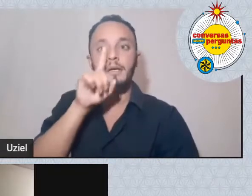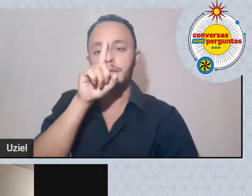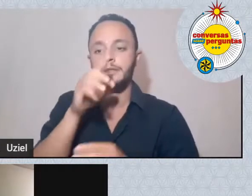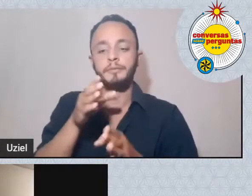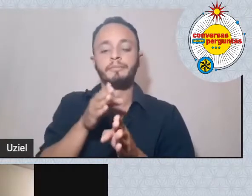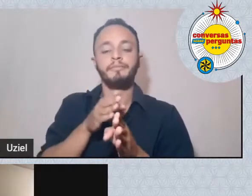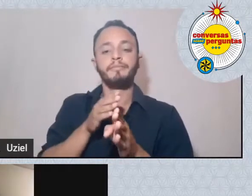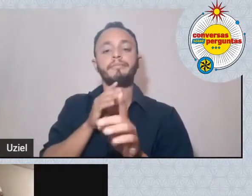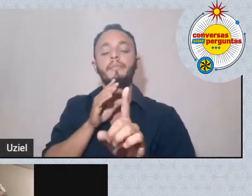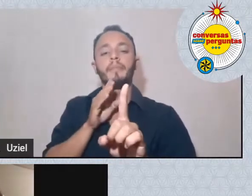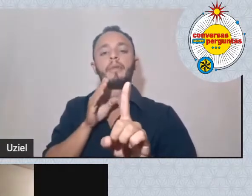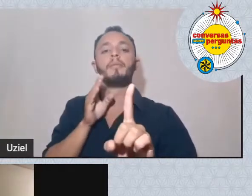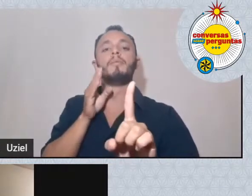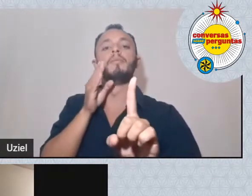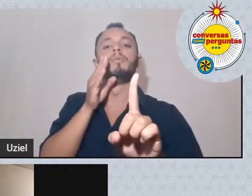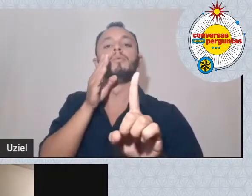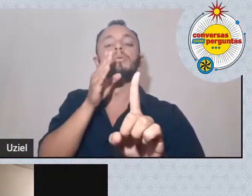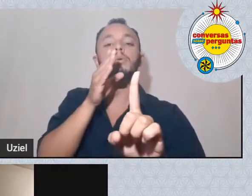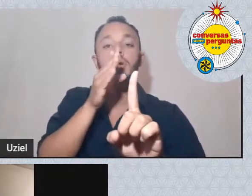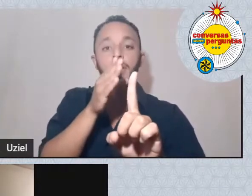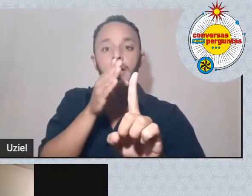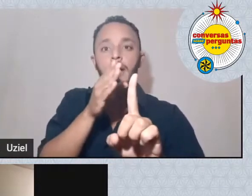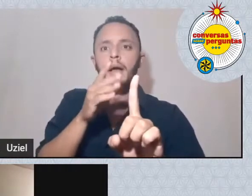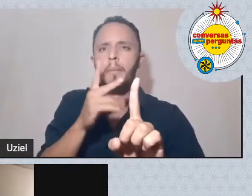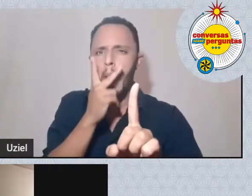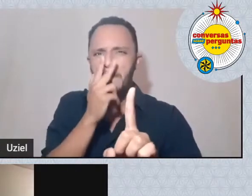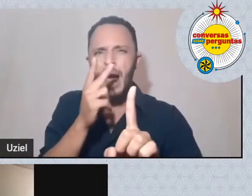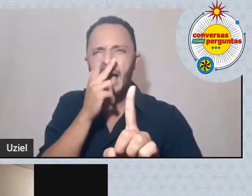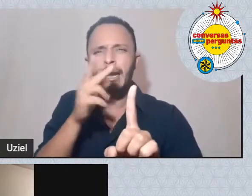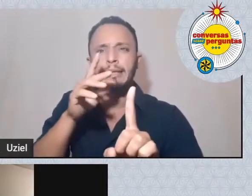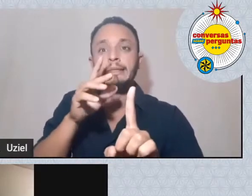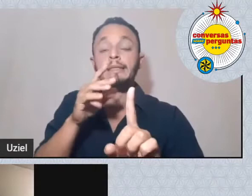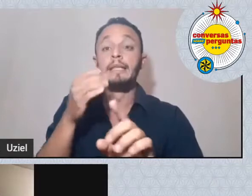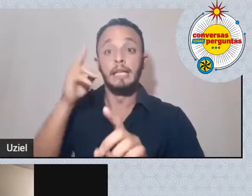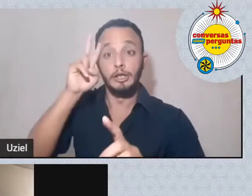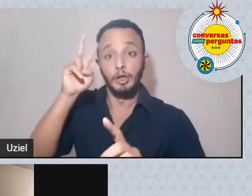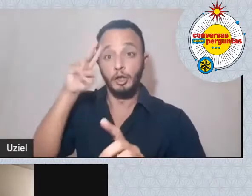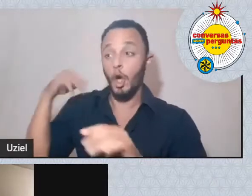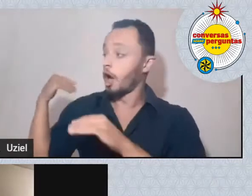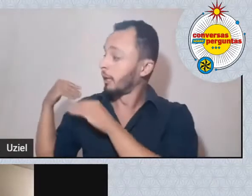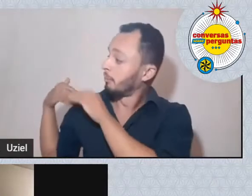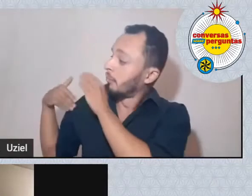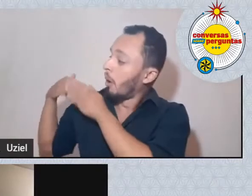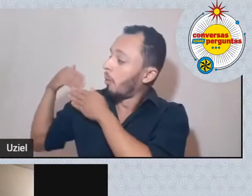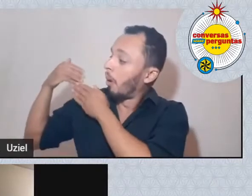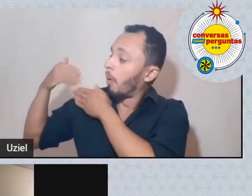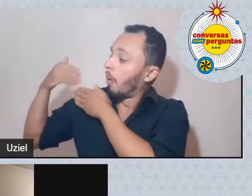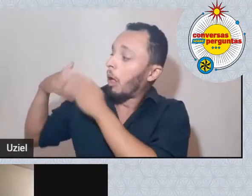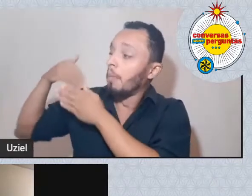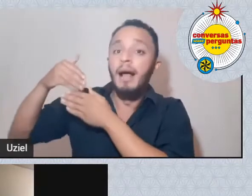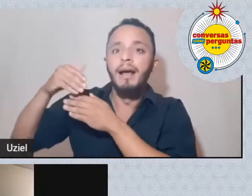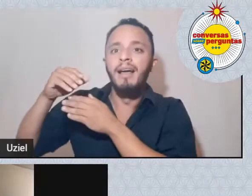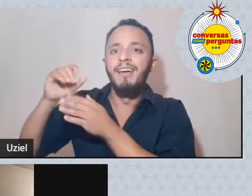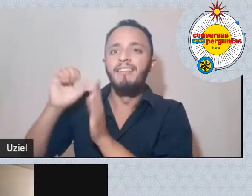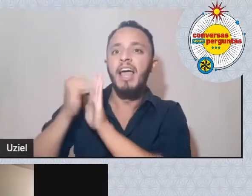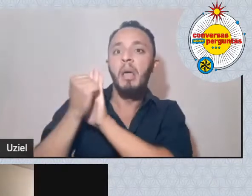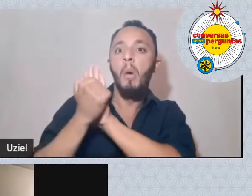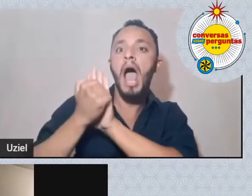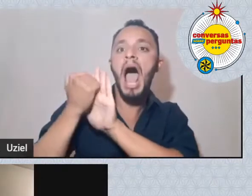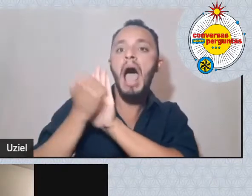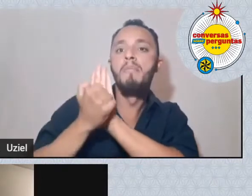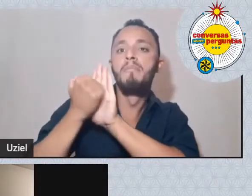à retomada da história, mas a apagamento da história. Elas têm levado a uma política de